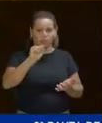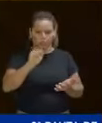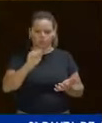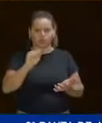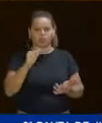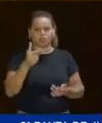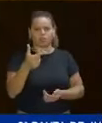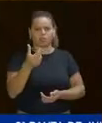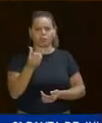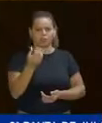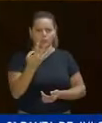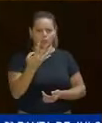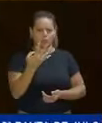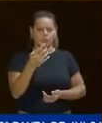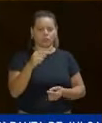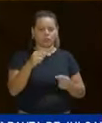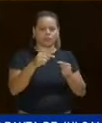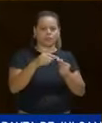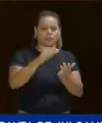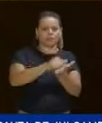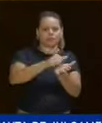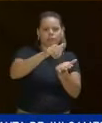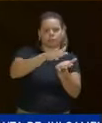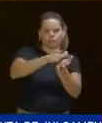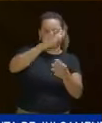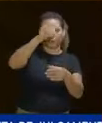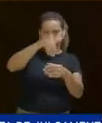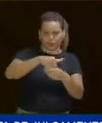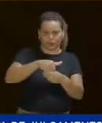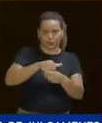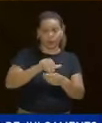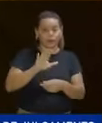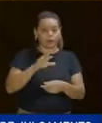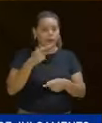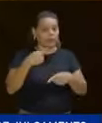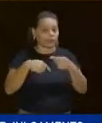multa eleitoral. Só que quando nós buscamos